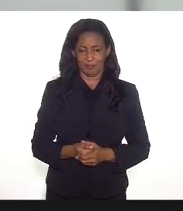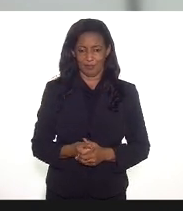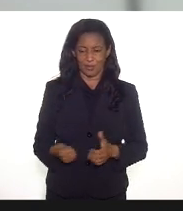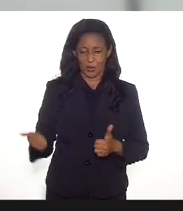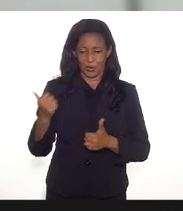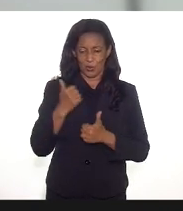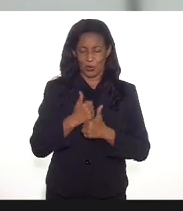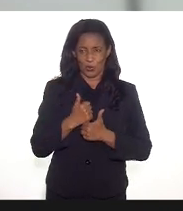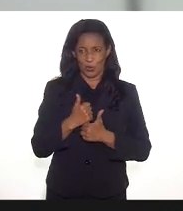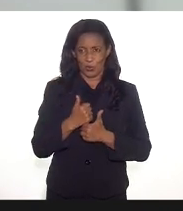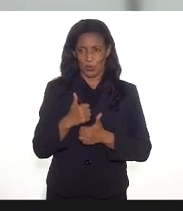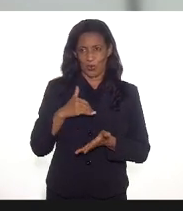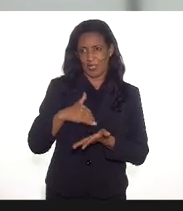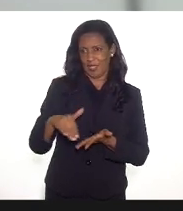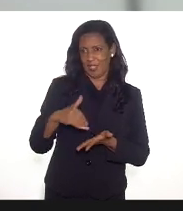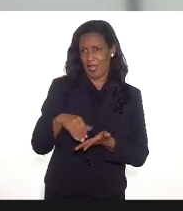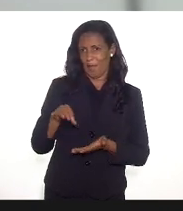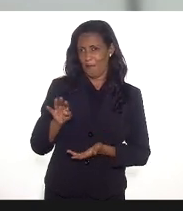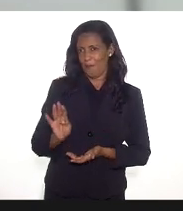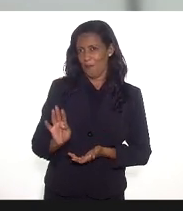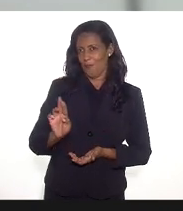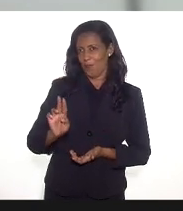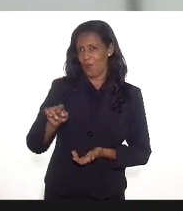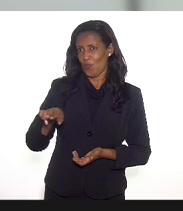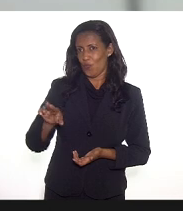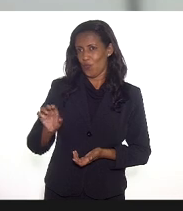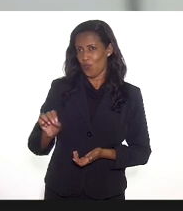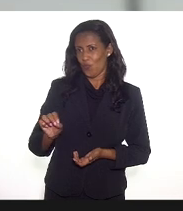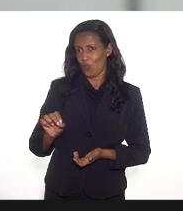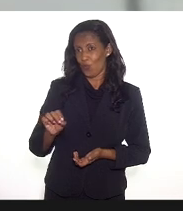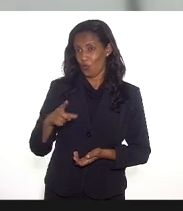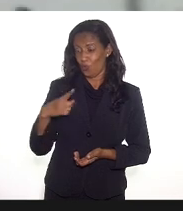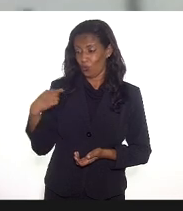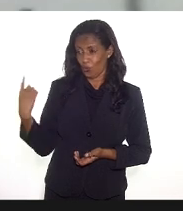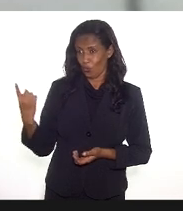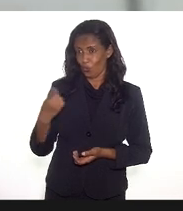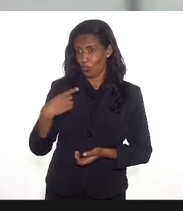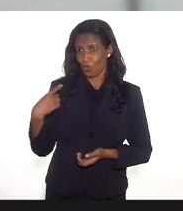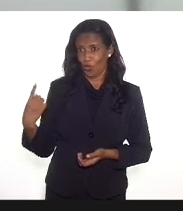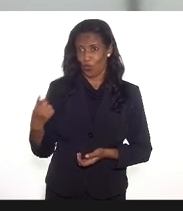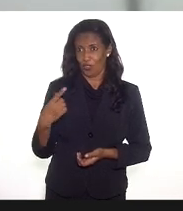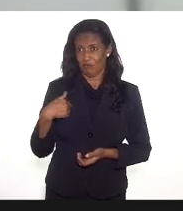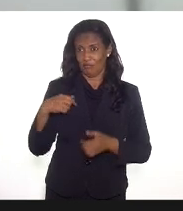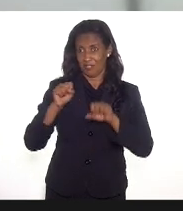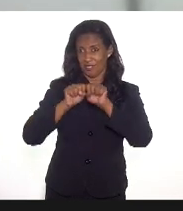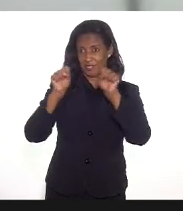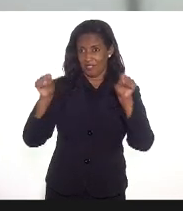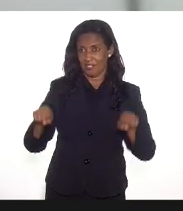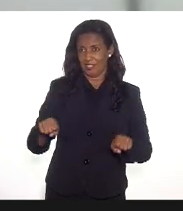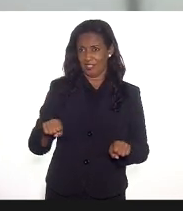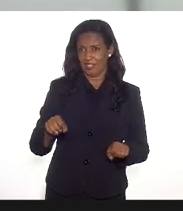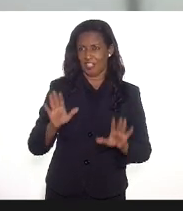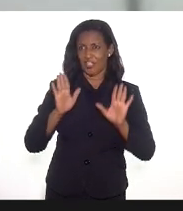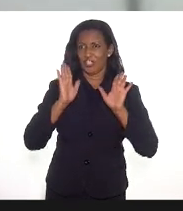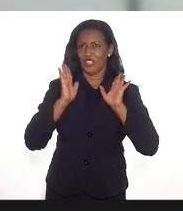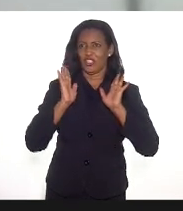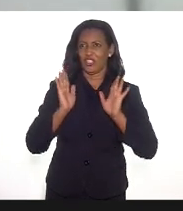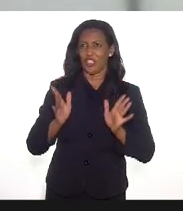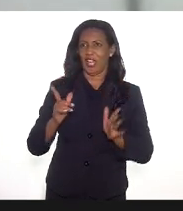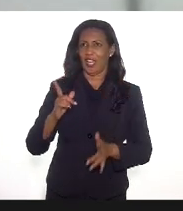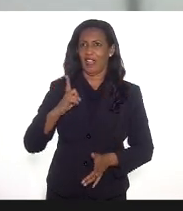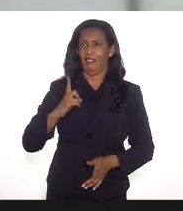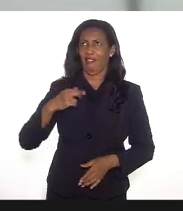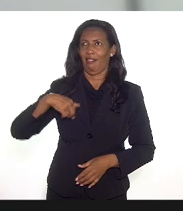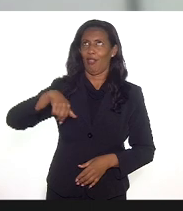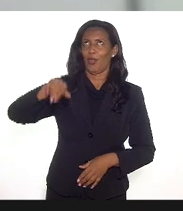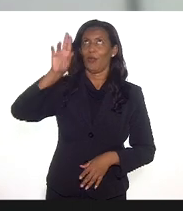subsecretário Bruno Sobral, quando todos nós que somos desse sistema já tivermos tocado para